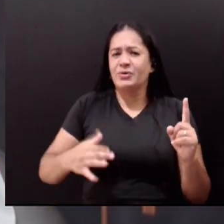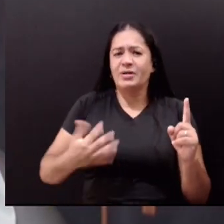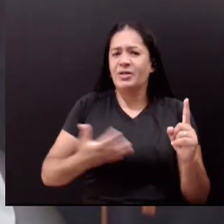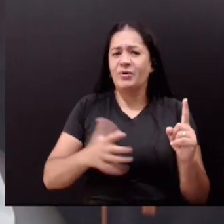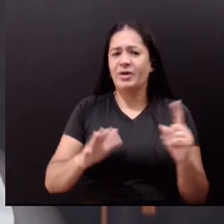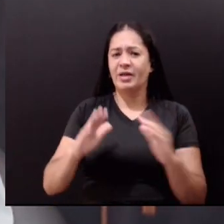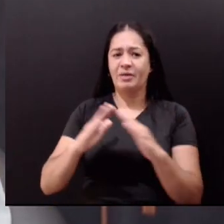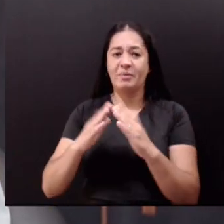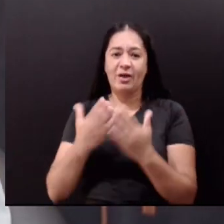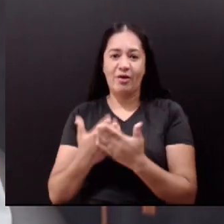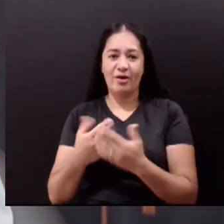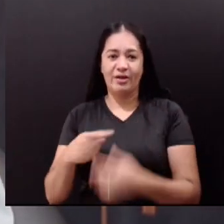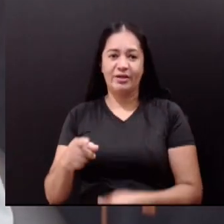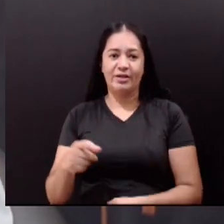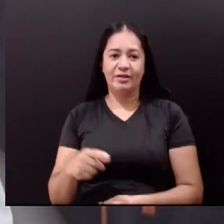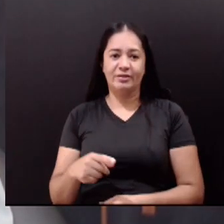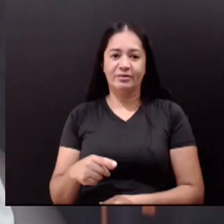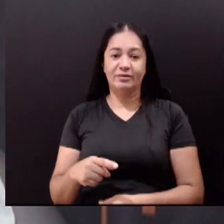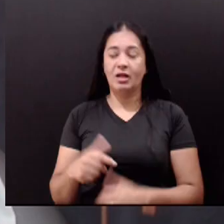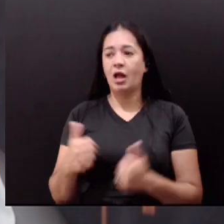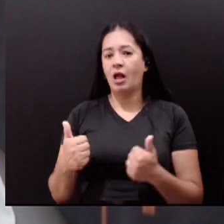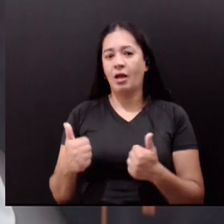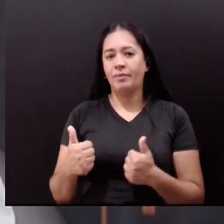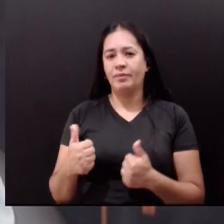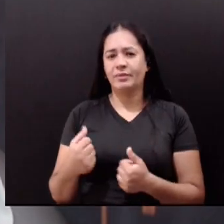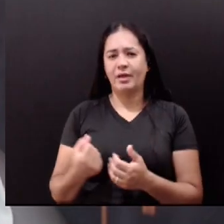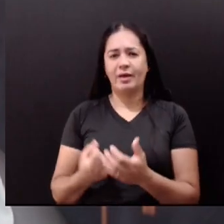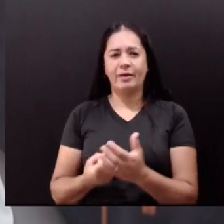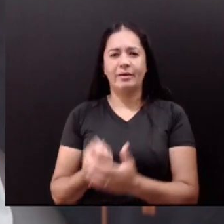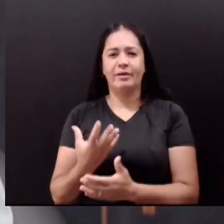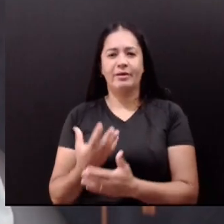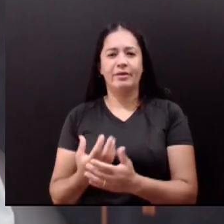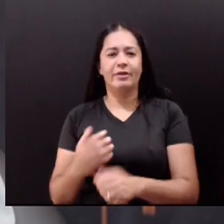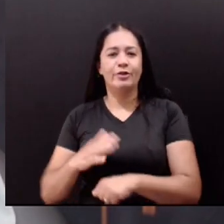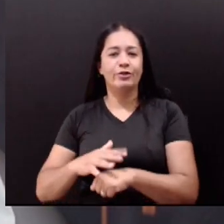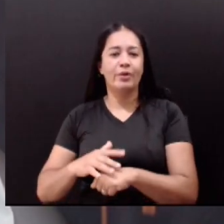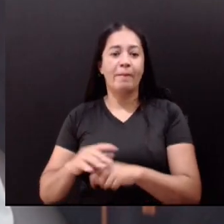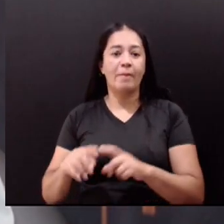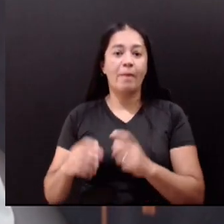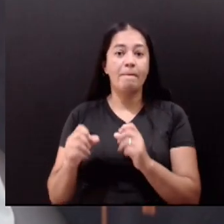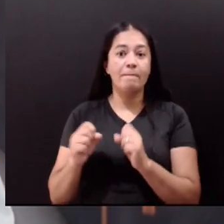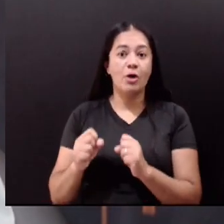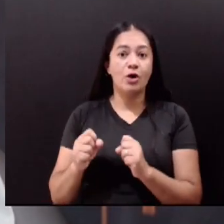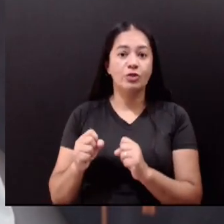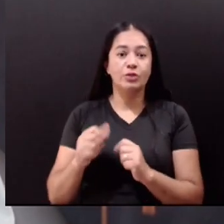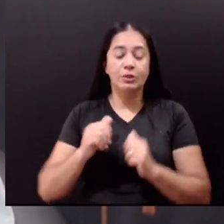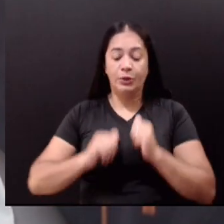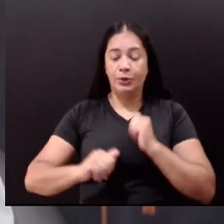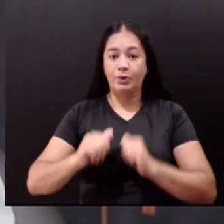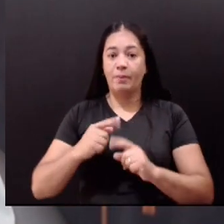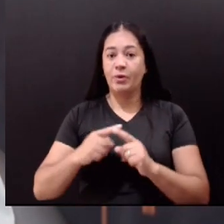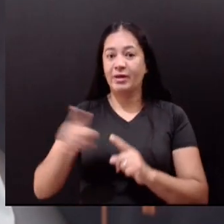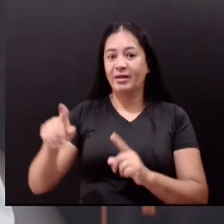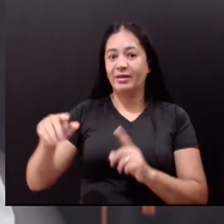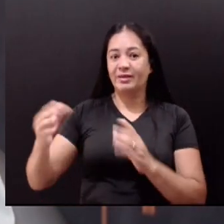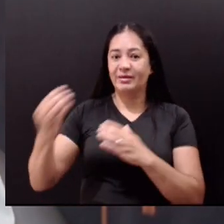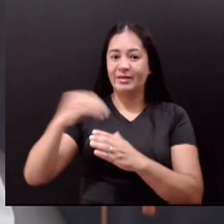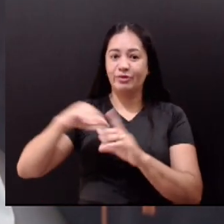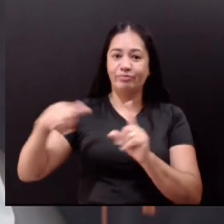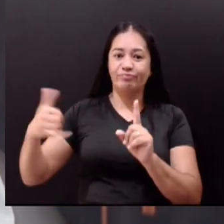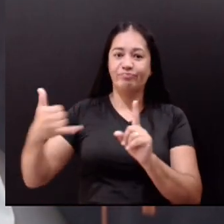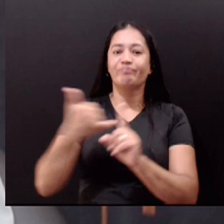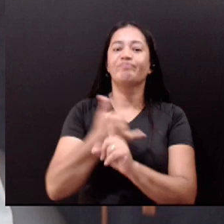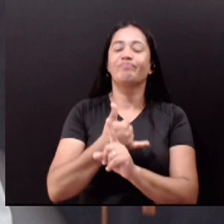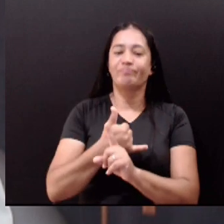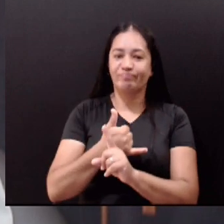"Ah, tá inventando doença", mas aquilo pode ser uma crise de ansiedade, né, porque Uhum. ele sofreu bullying na escola também. Então a gente tem que perceber